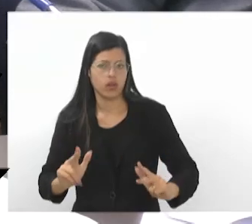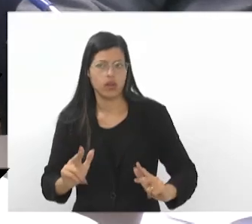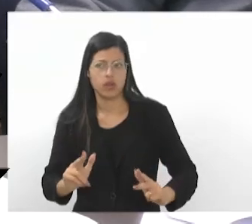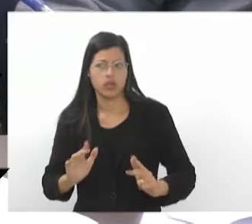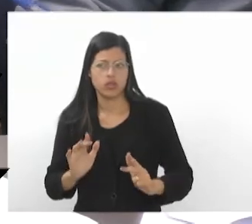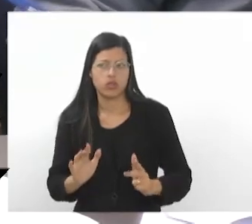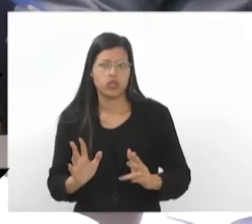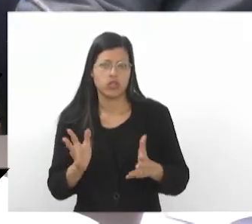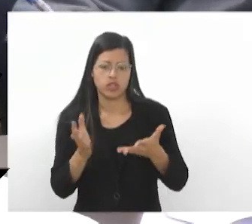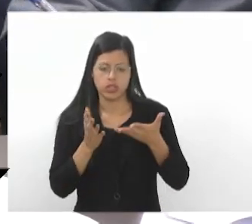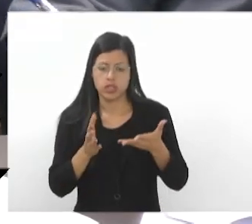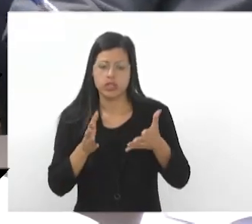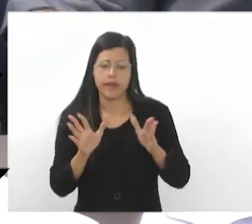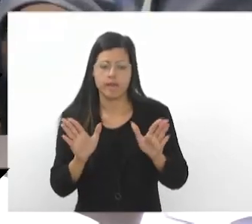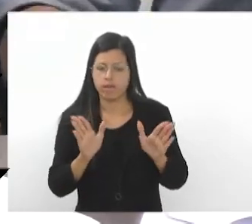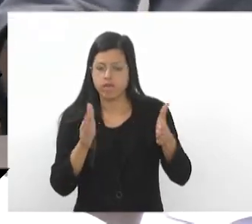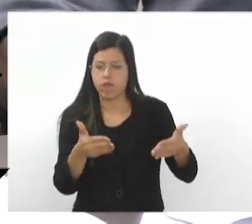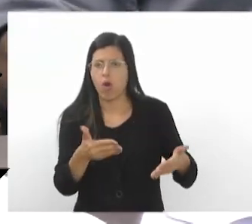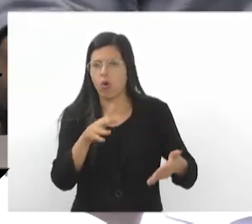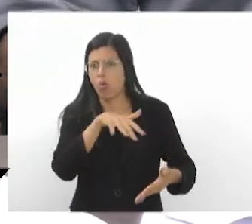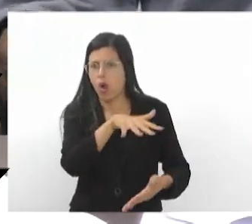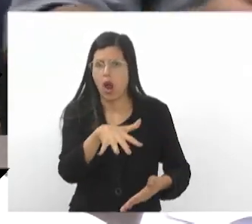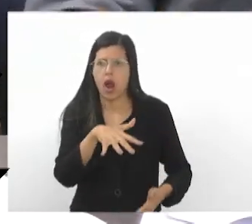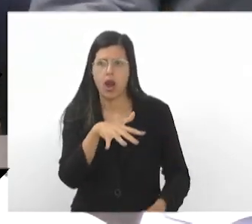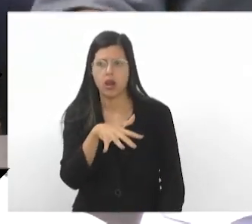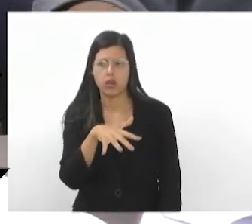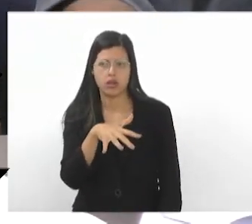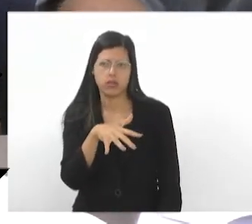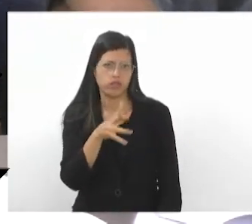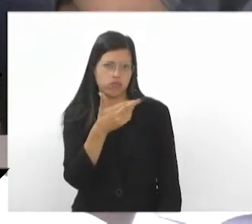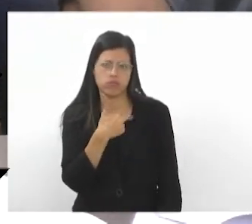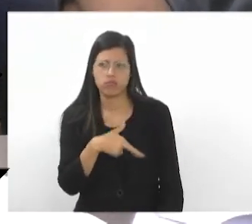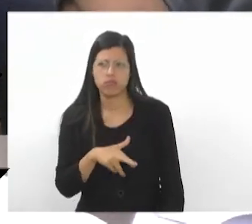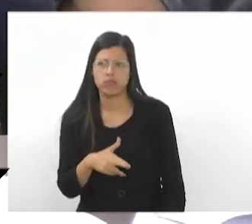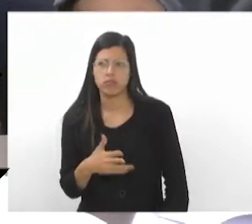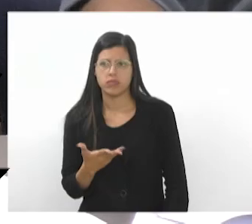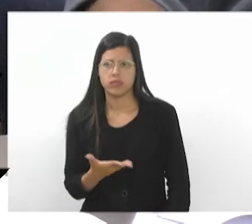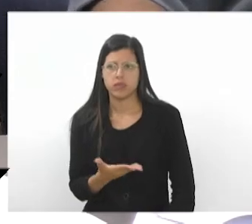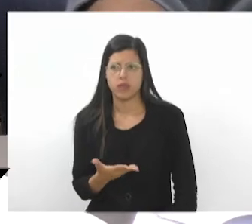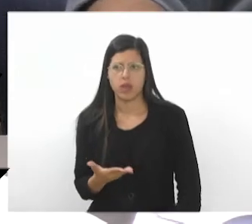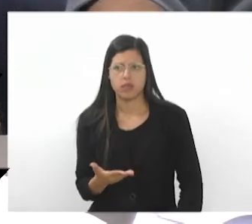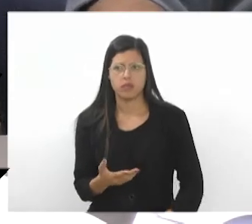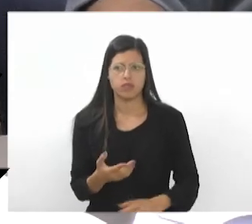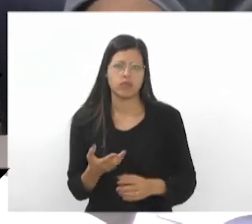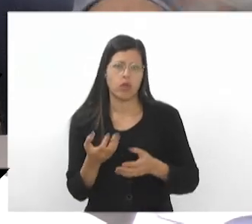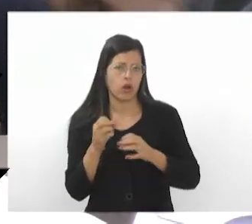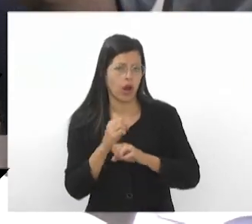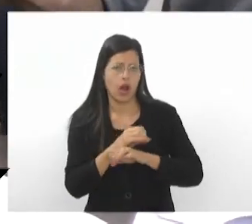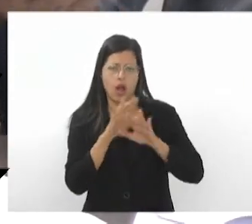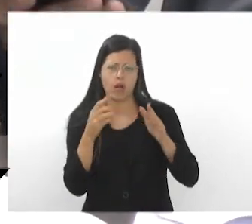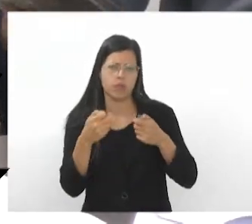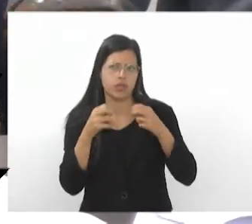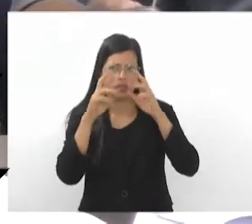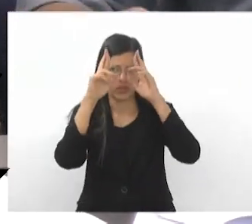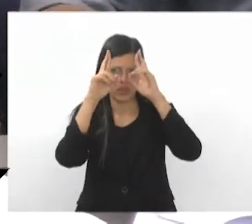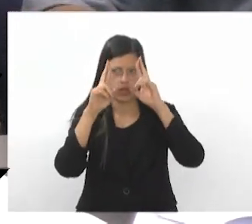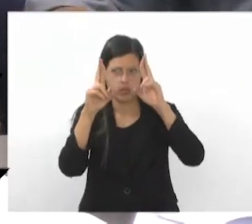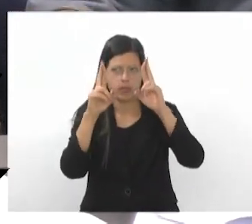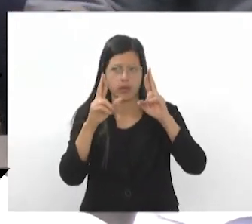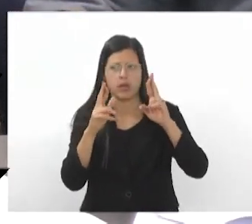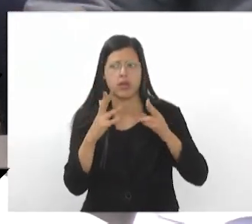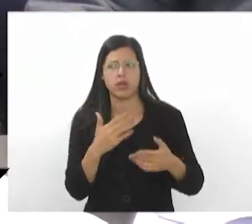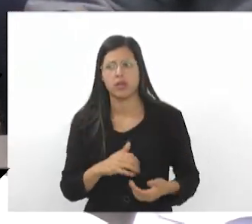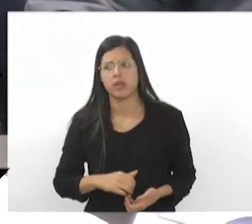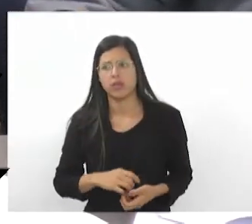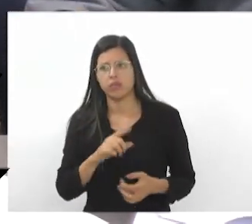uma determinada área, nós não temos... Vossa Excelência foi muito claro nisso, deputado Amorim. Tem que respeitar